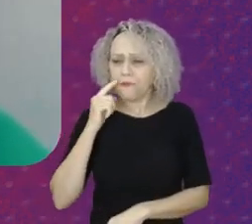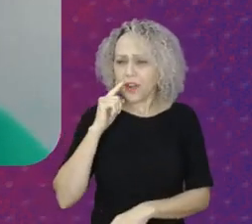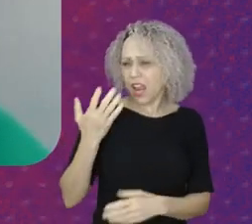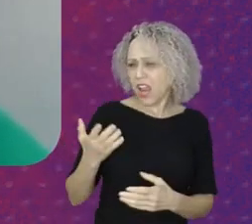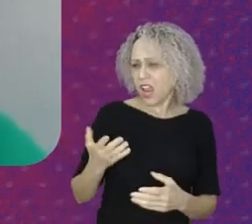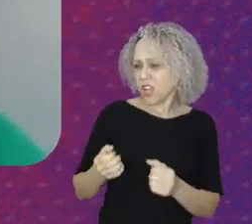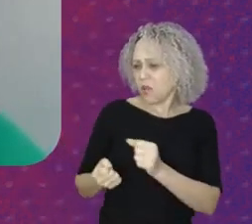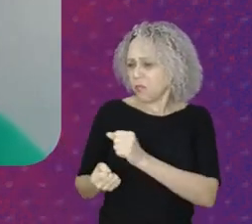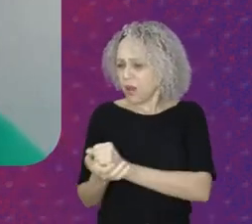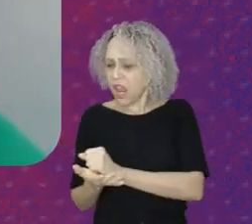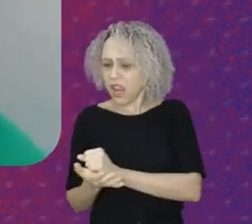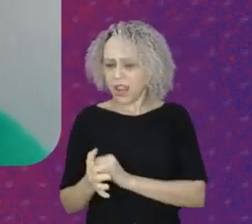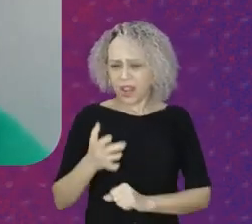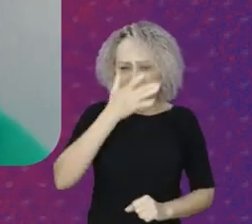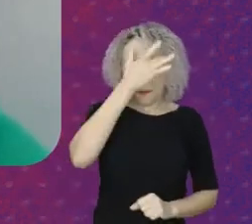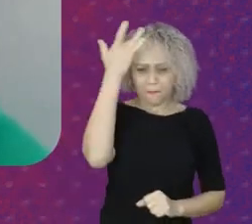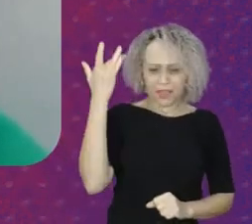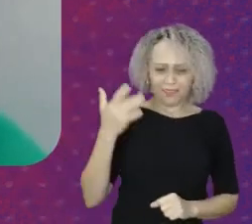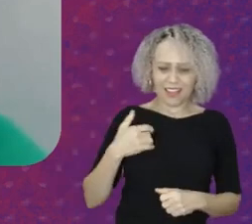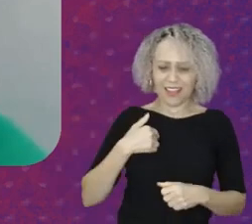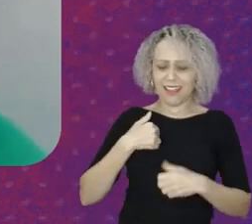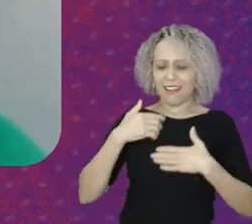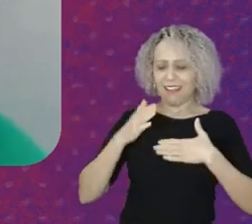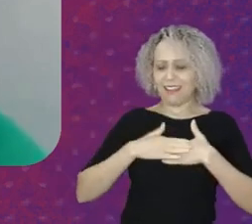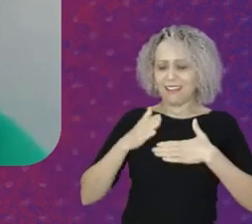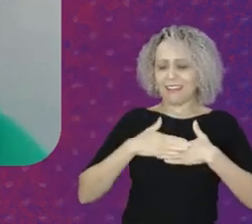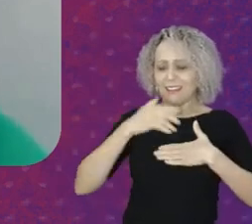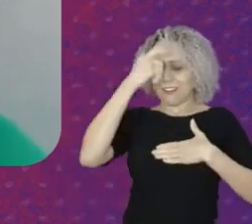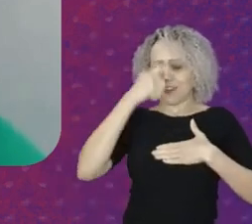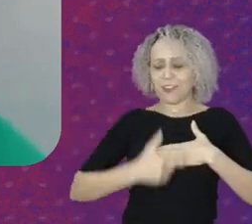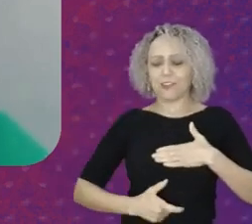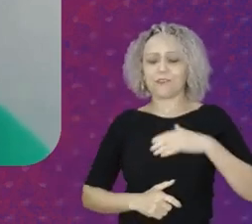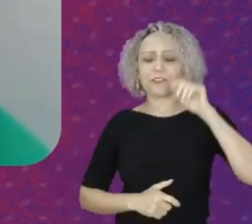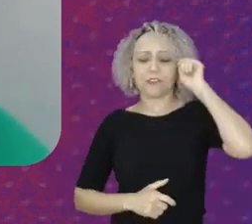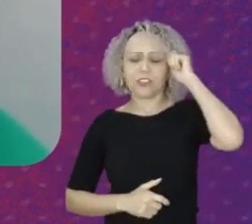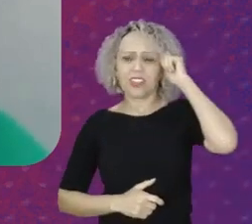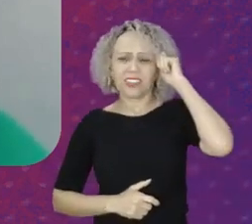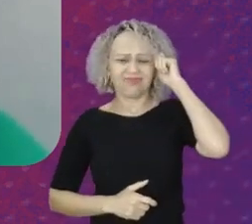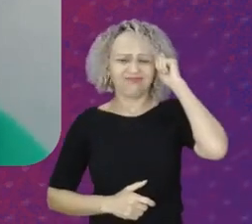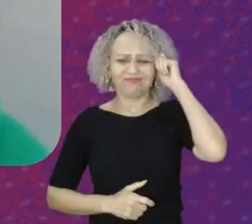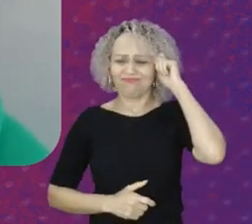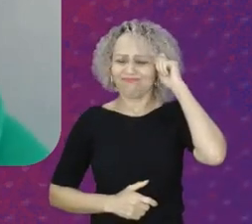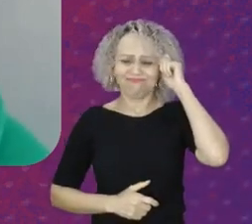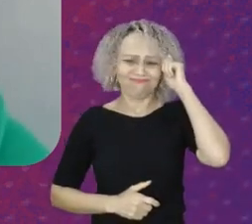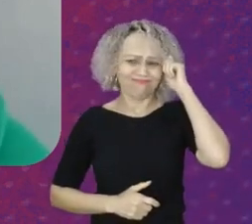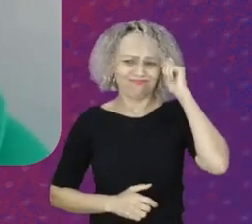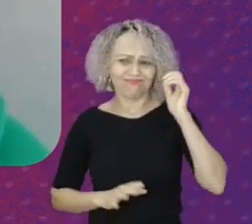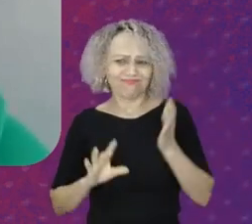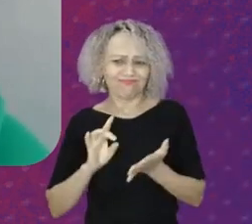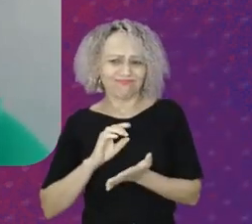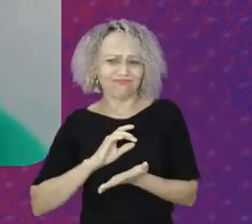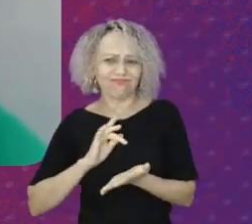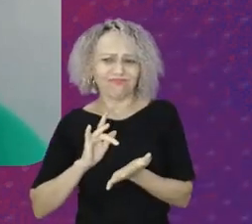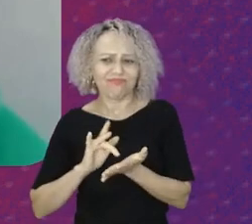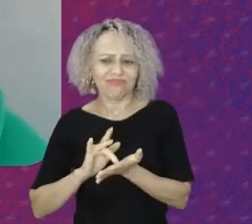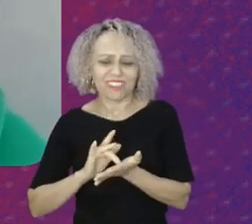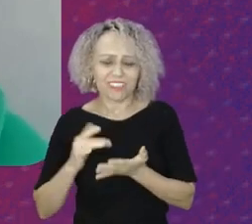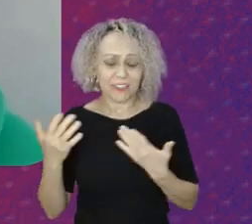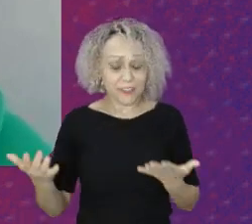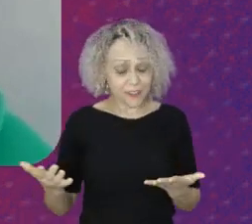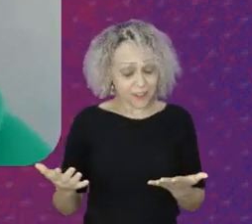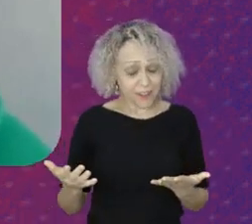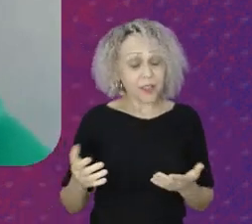de autodeclaração. A afroconveniência imperava em alguns cursos de maior concorrência.